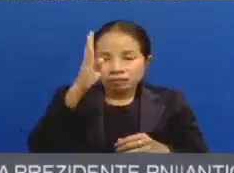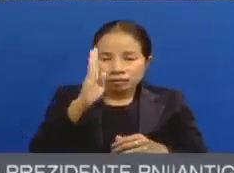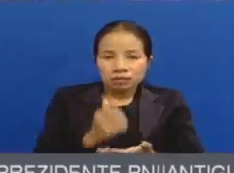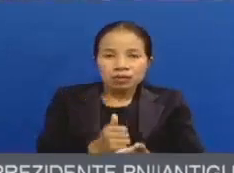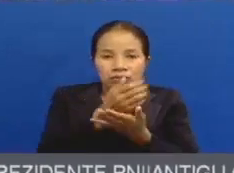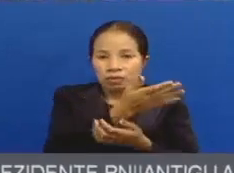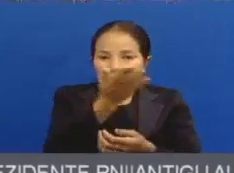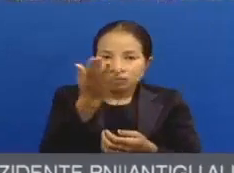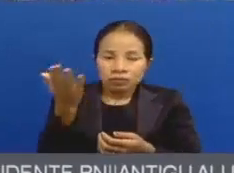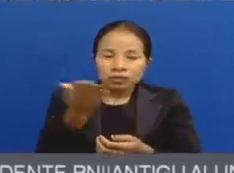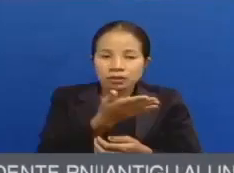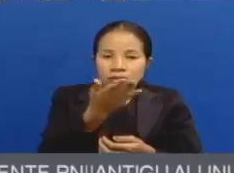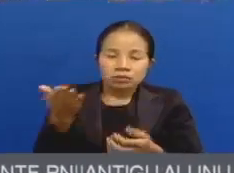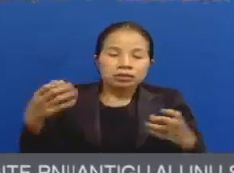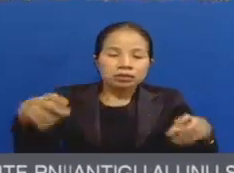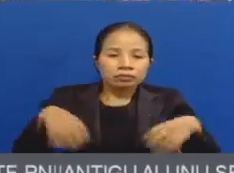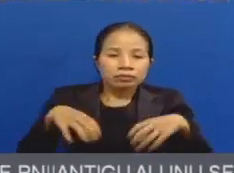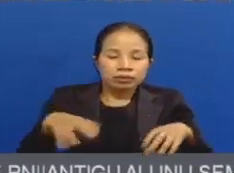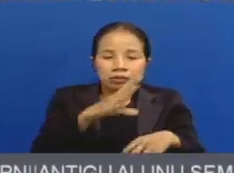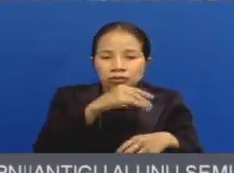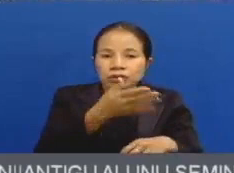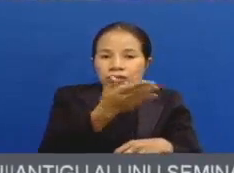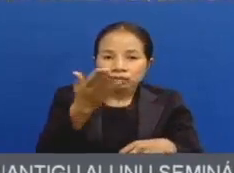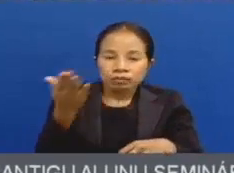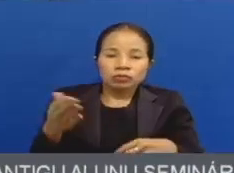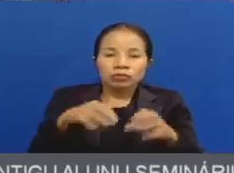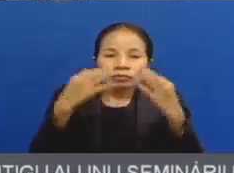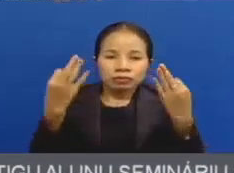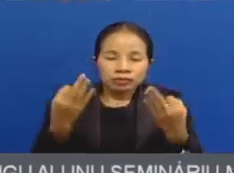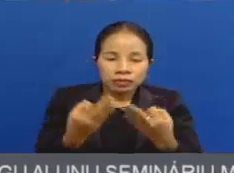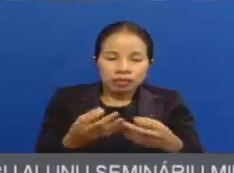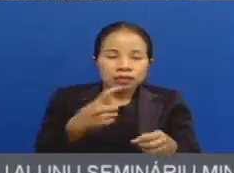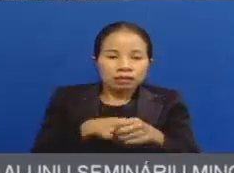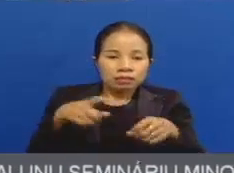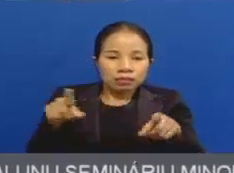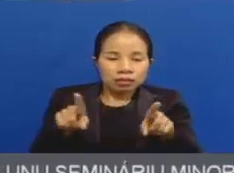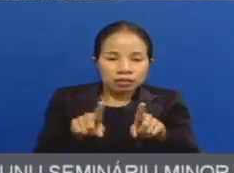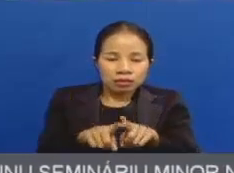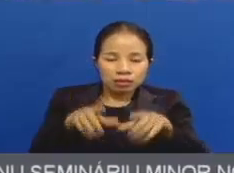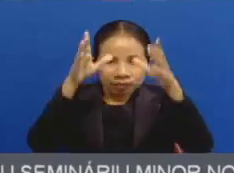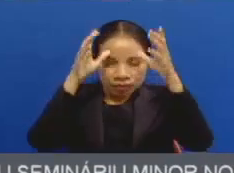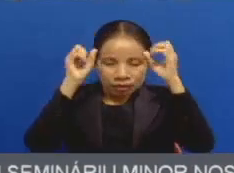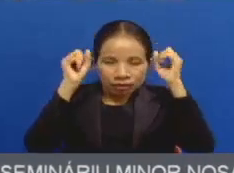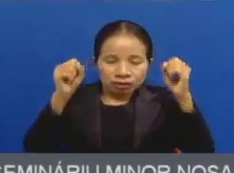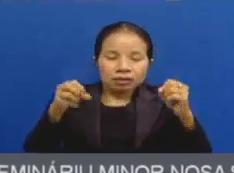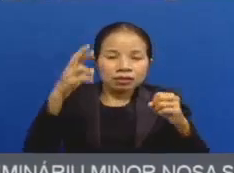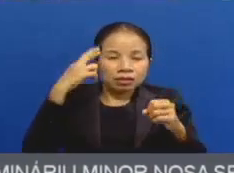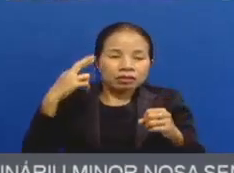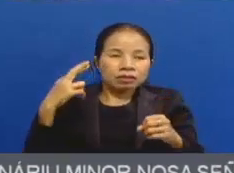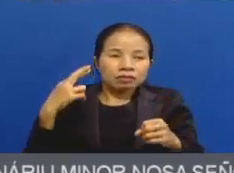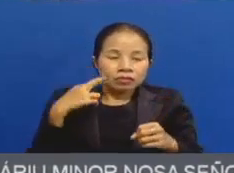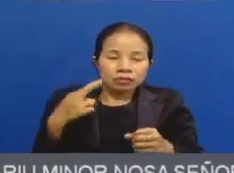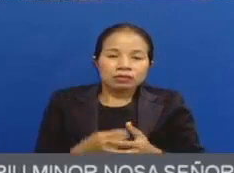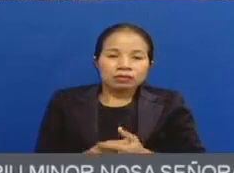na boa tira no serviço, não na boa tira na família. E a tempo é nessa Presidente da República José Ramos